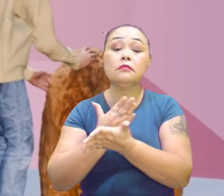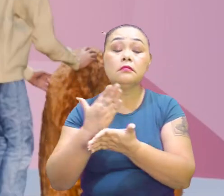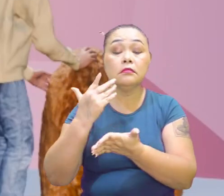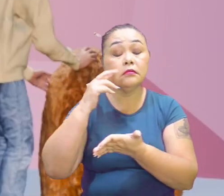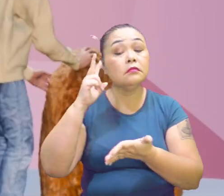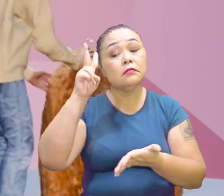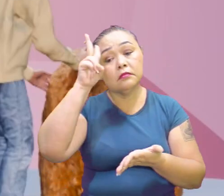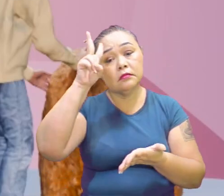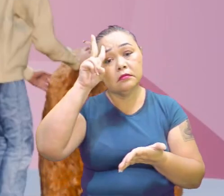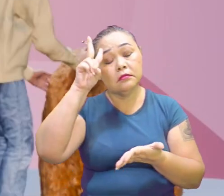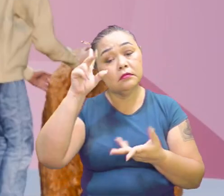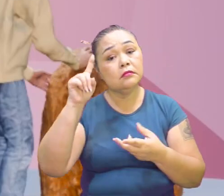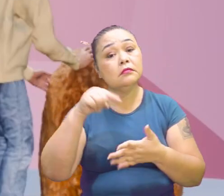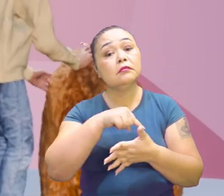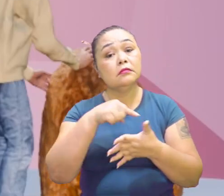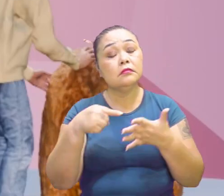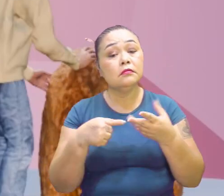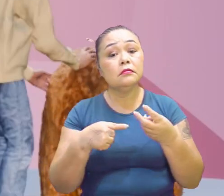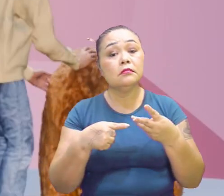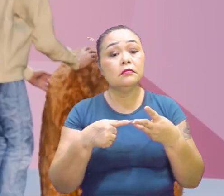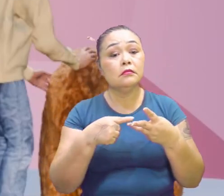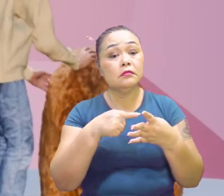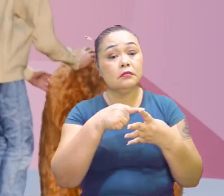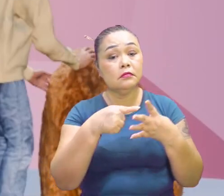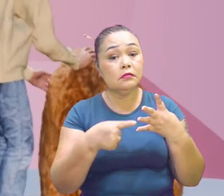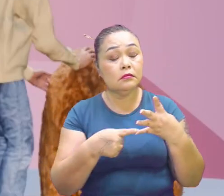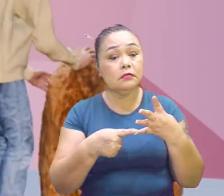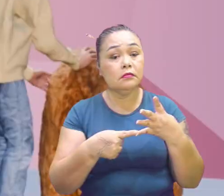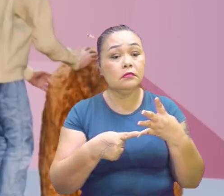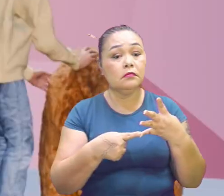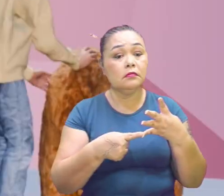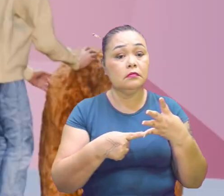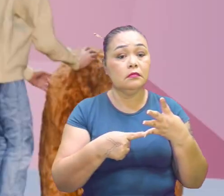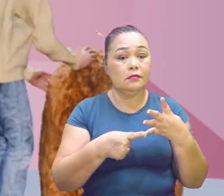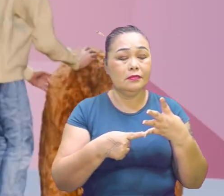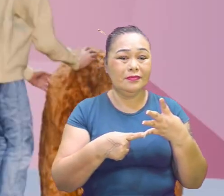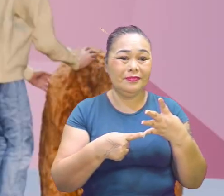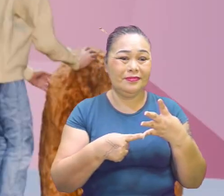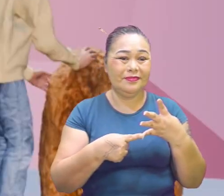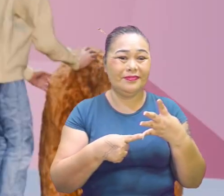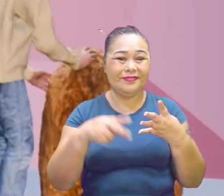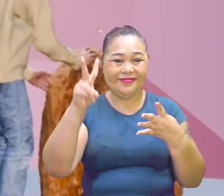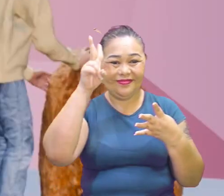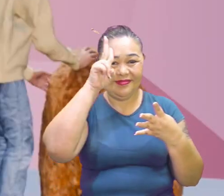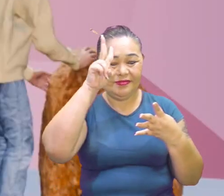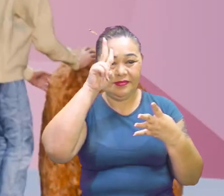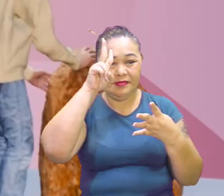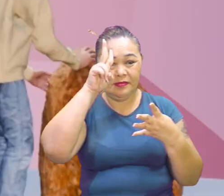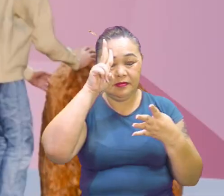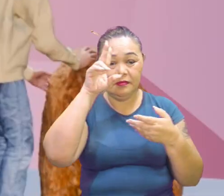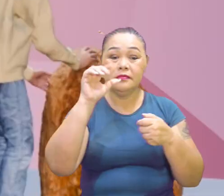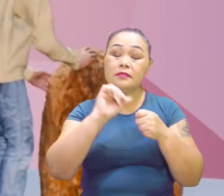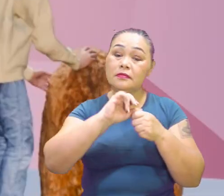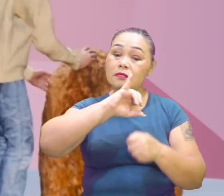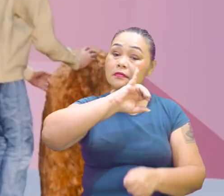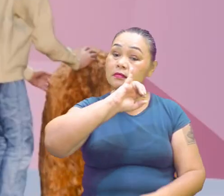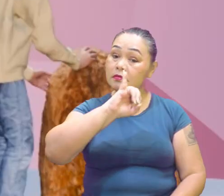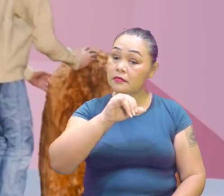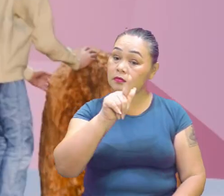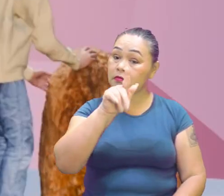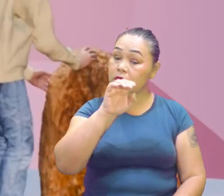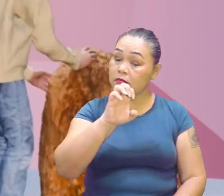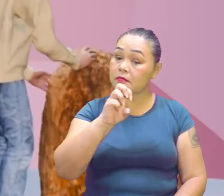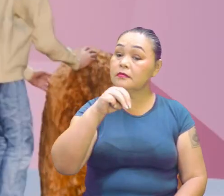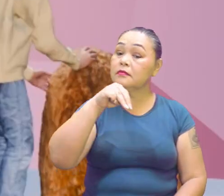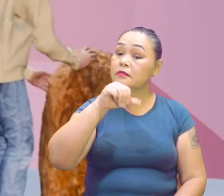vocês lembram? Nós trabalhamos com ela. Aí qual você vai lembrar? Aí você vai lembrar lá de Jorge Amado, Capitães da Areia.